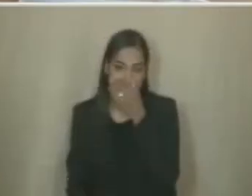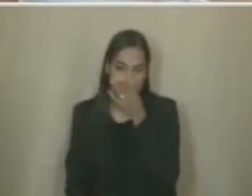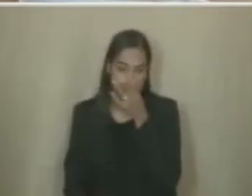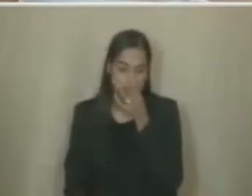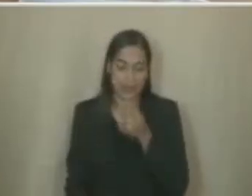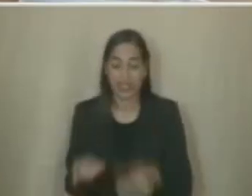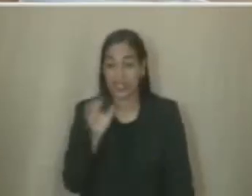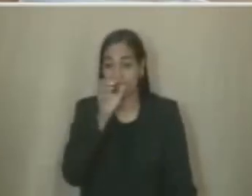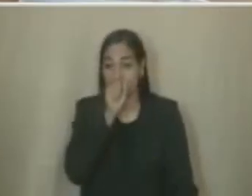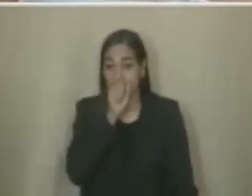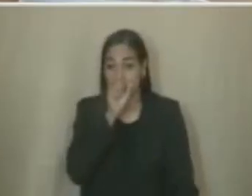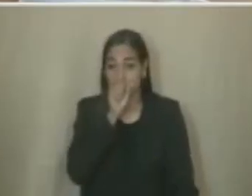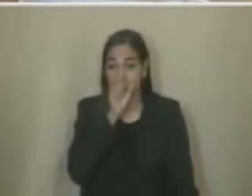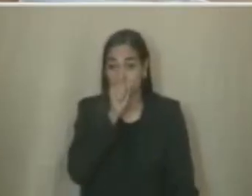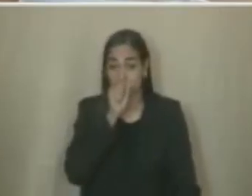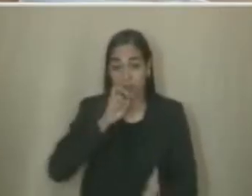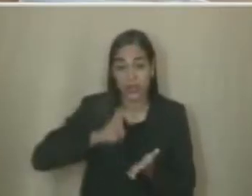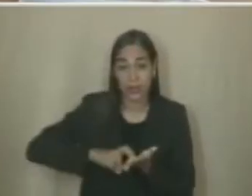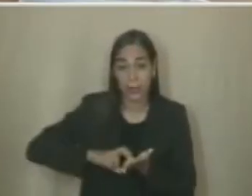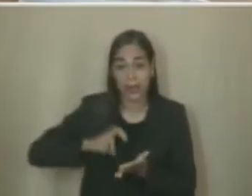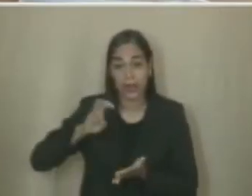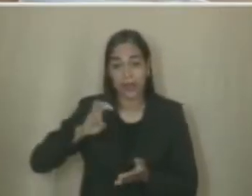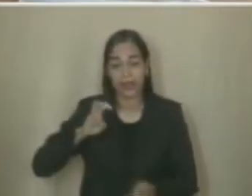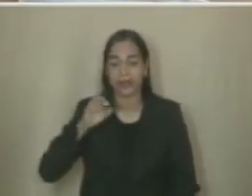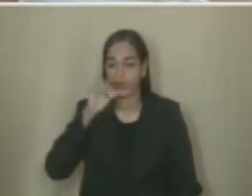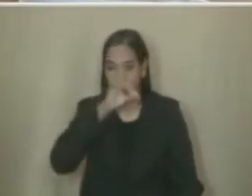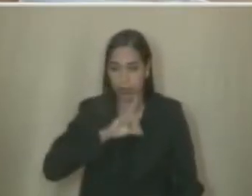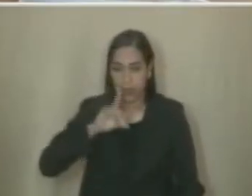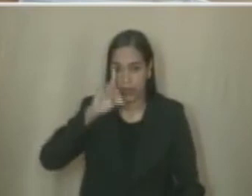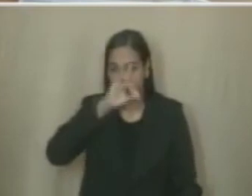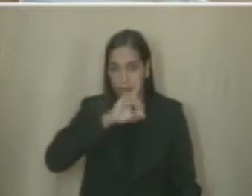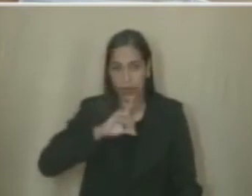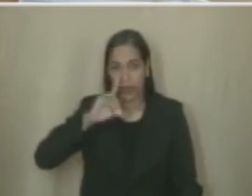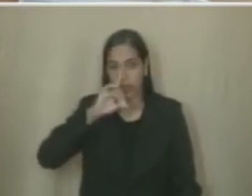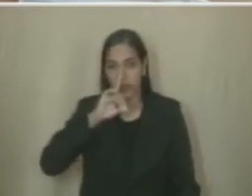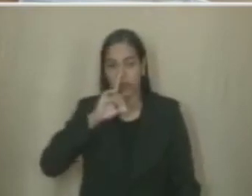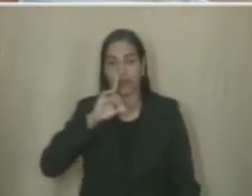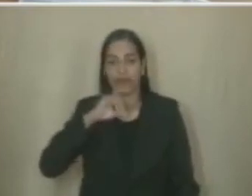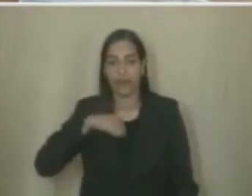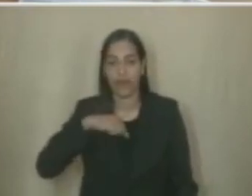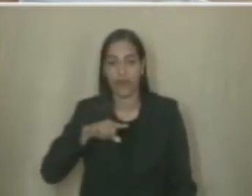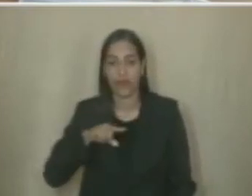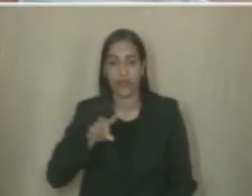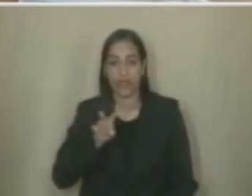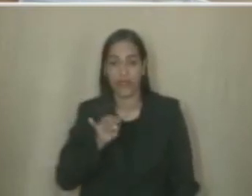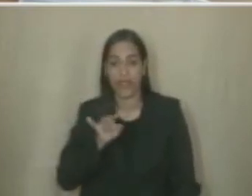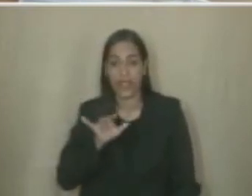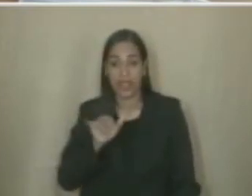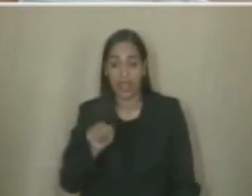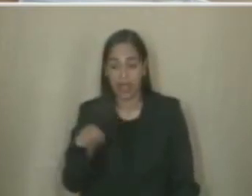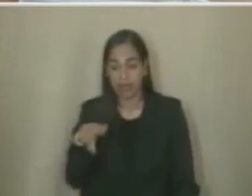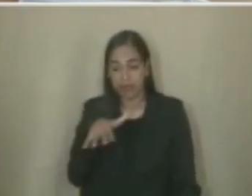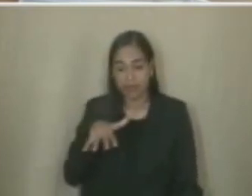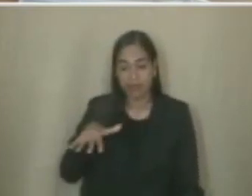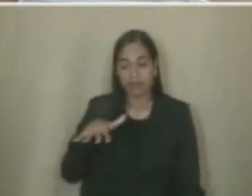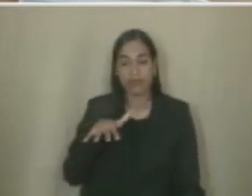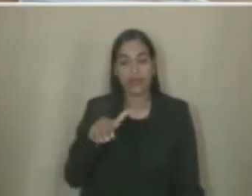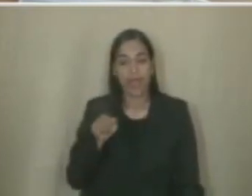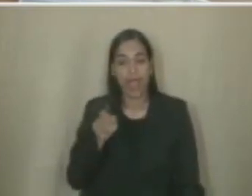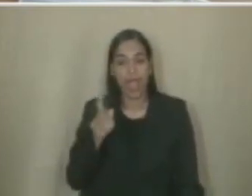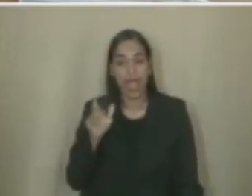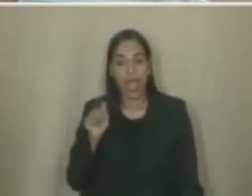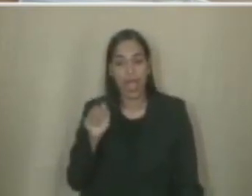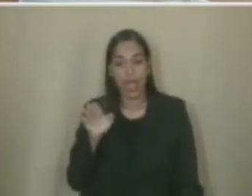pela manhã no domingo aliás eu estava na Vila Rais fazendo uma ação